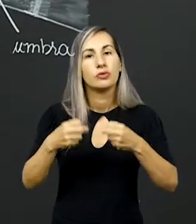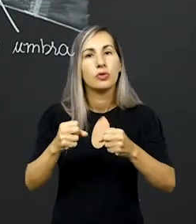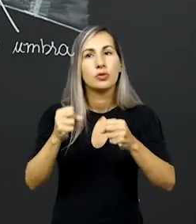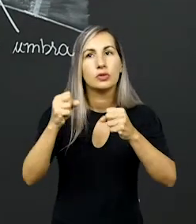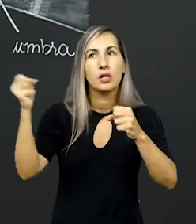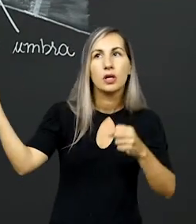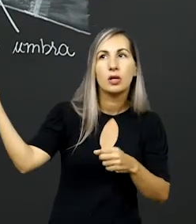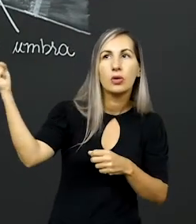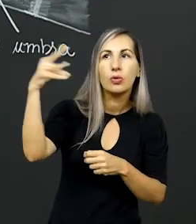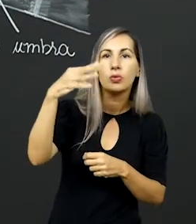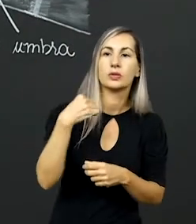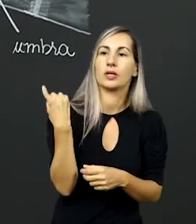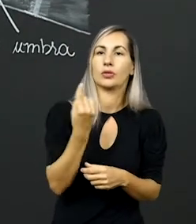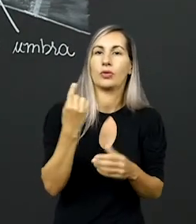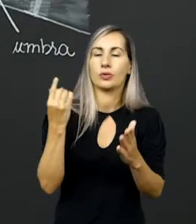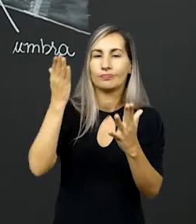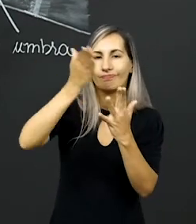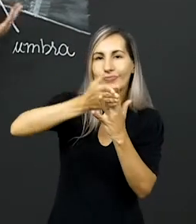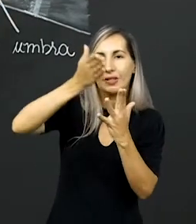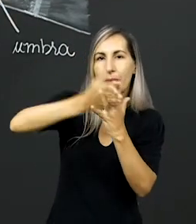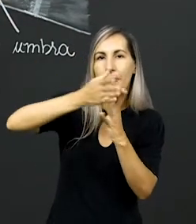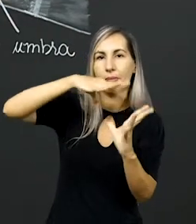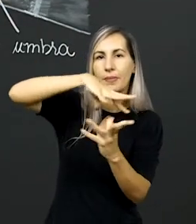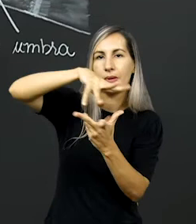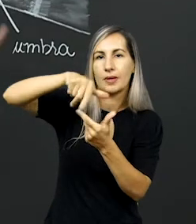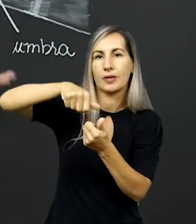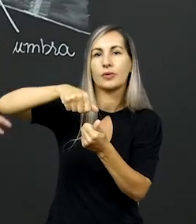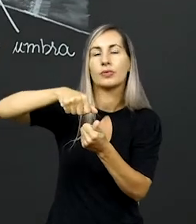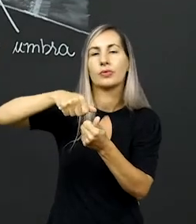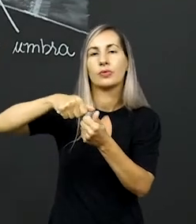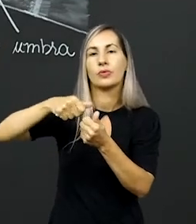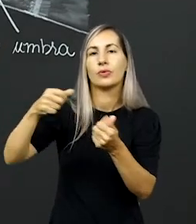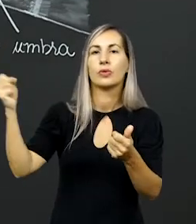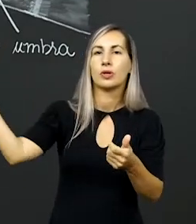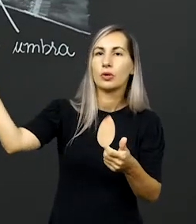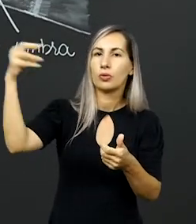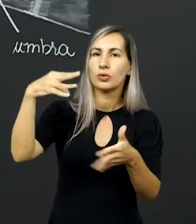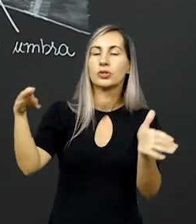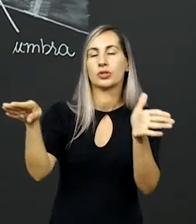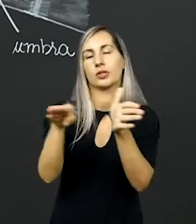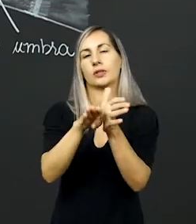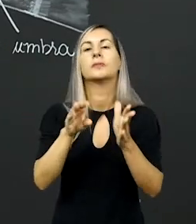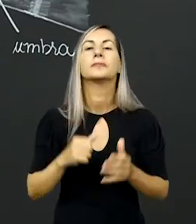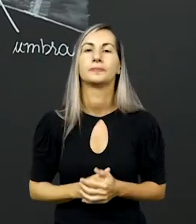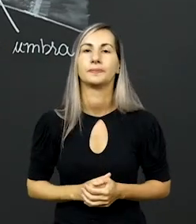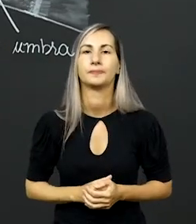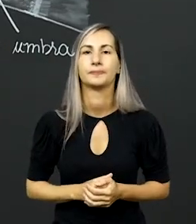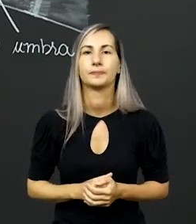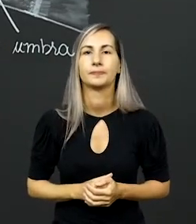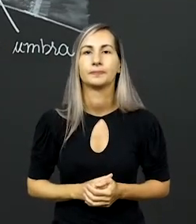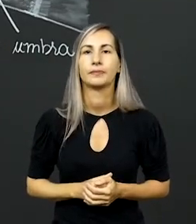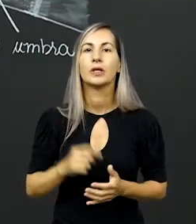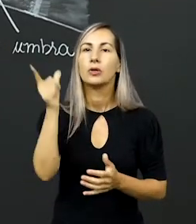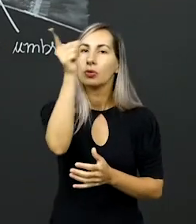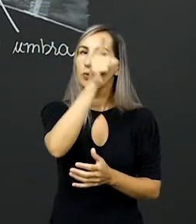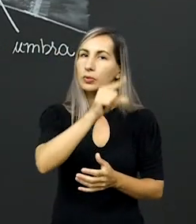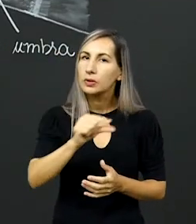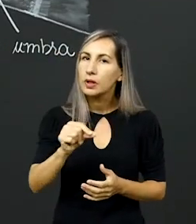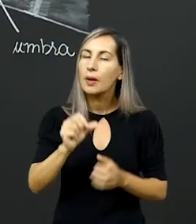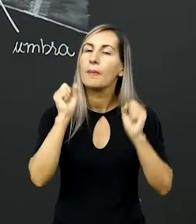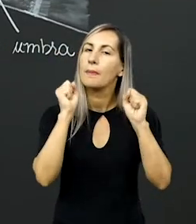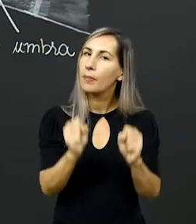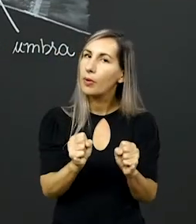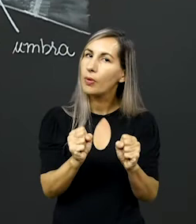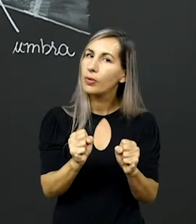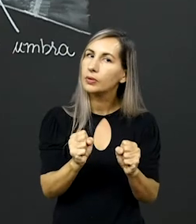iluminada, mas nós, a Terra, estamos no meio, impedindo que chegue então essa iluminação. Eclipse lunar pode